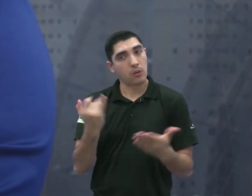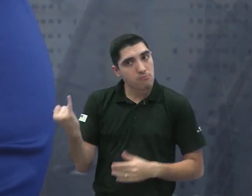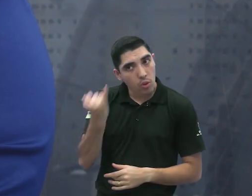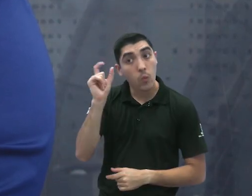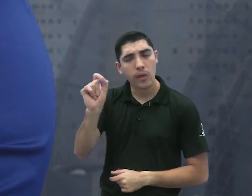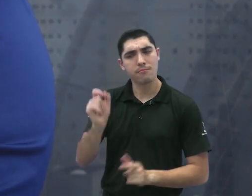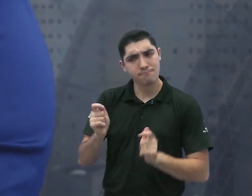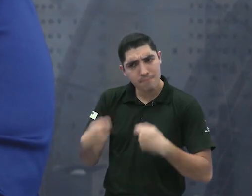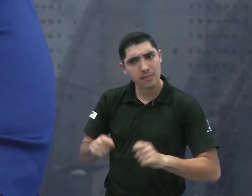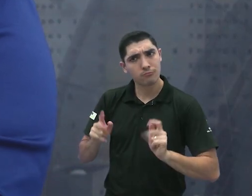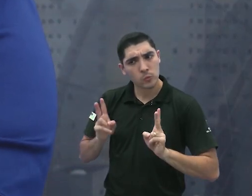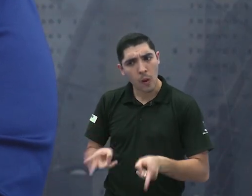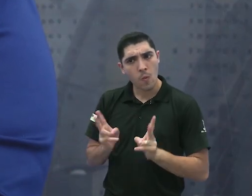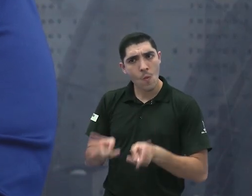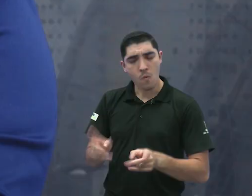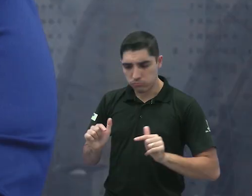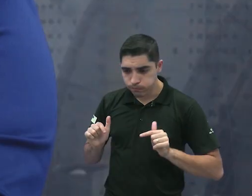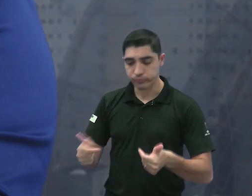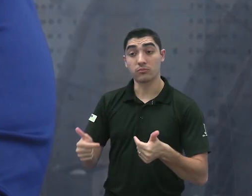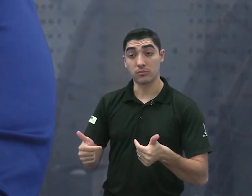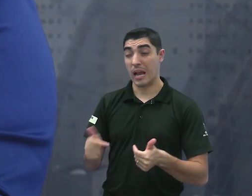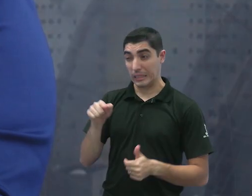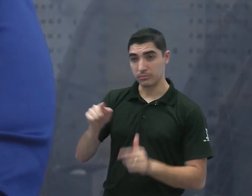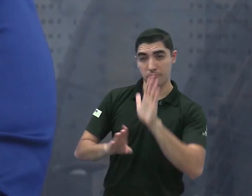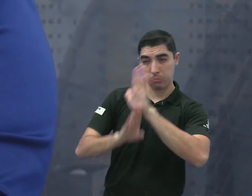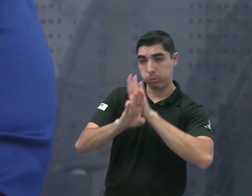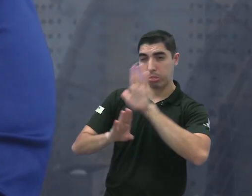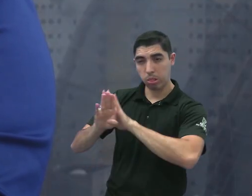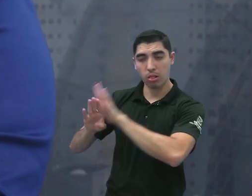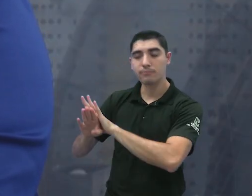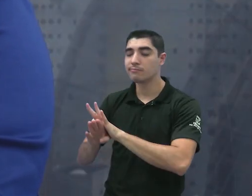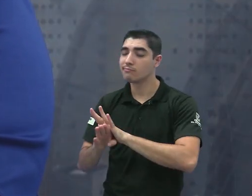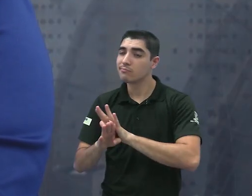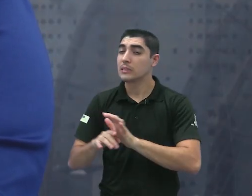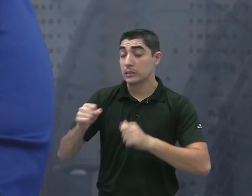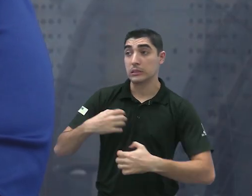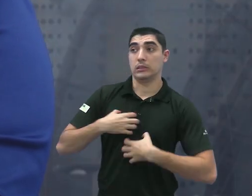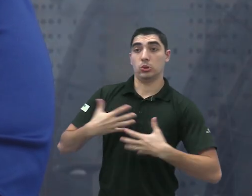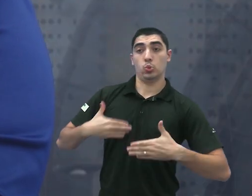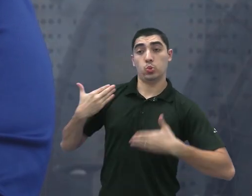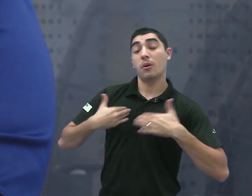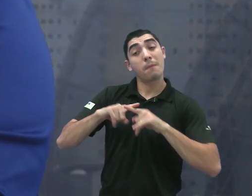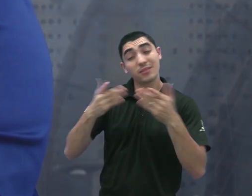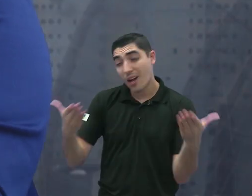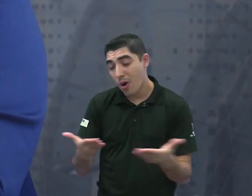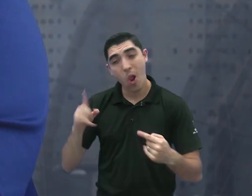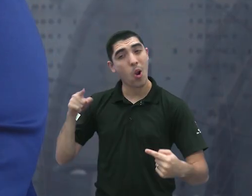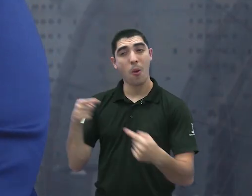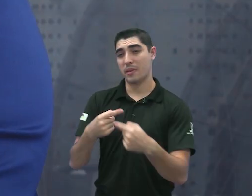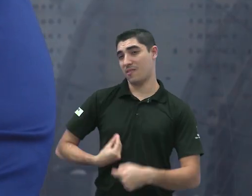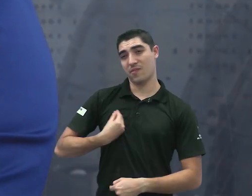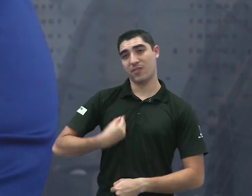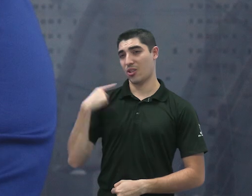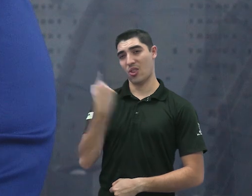cada vez mais, né? Os números são assustadores, sim, mas eles fazem parte da nova rotina nossa de vida, né? E trabalhar